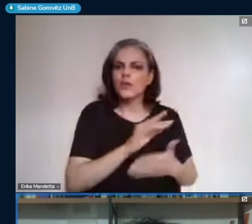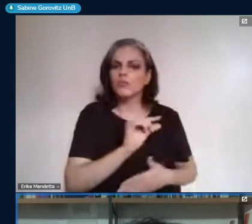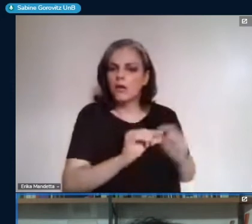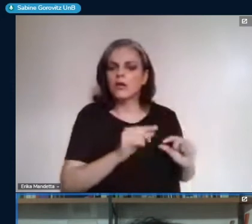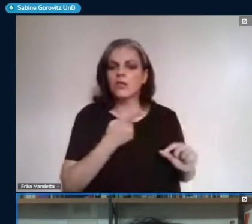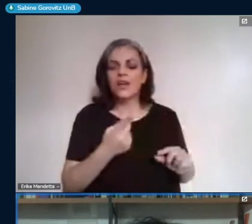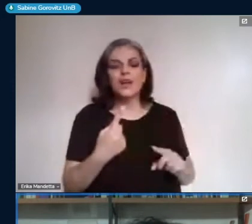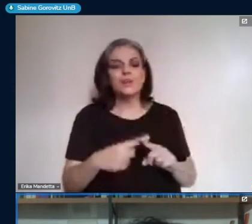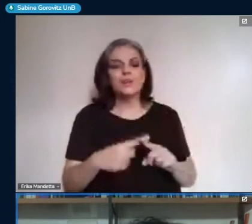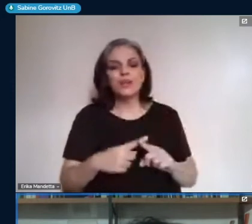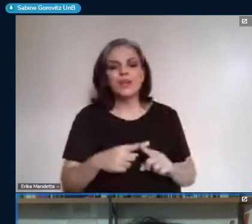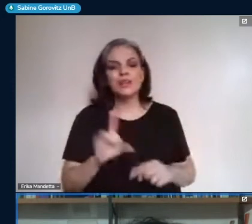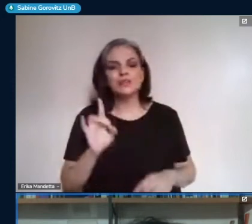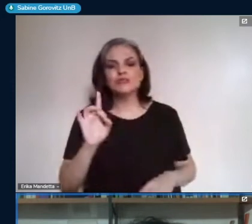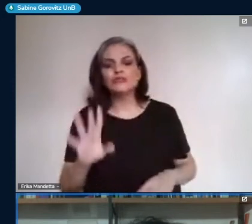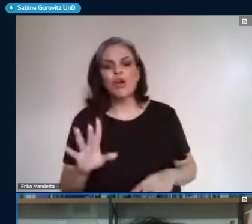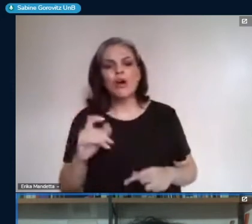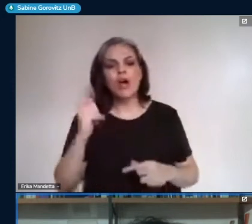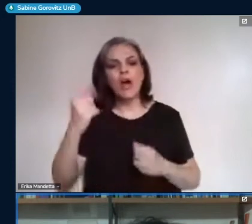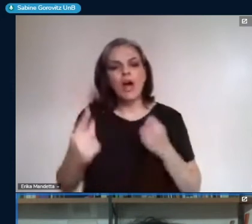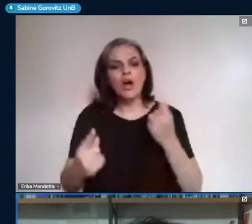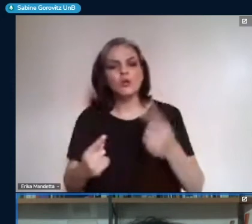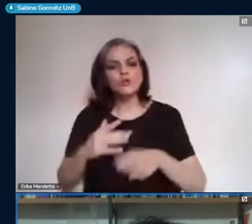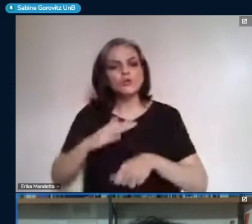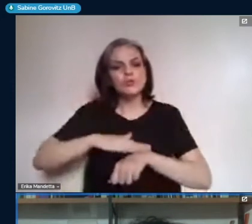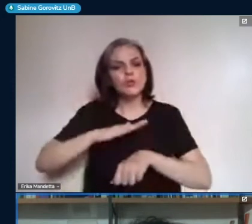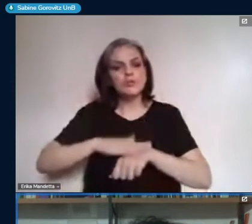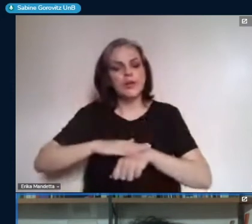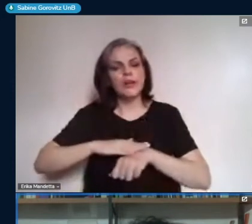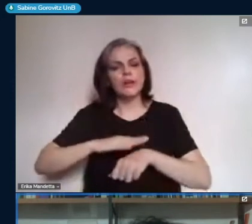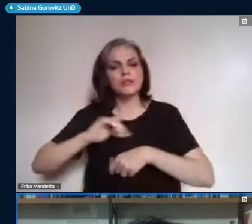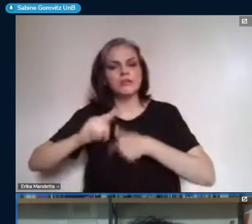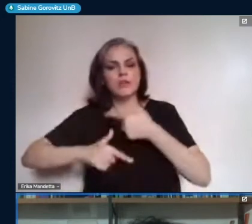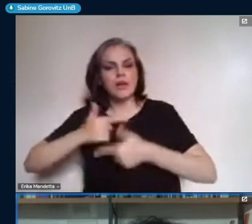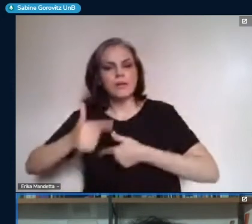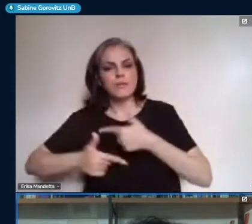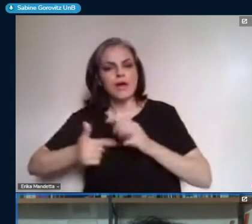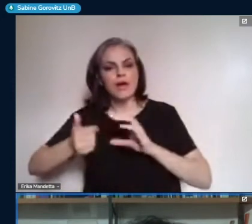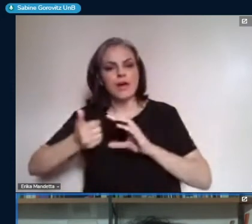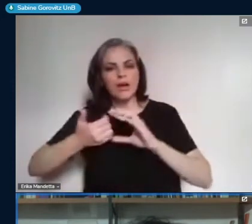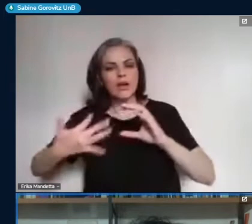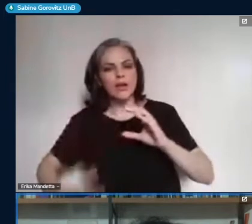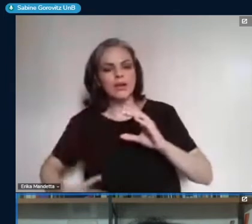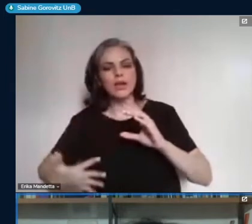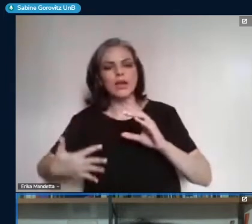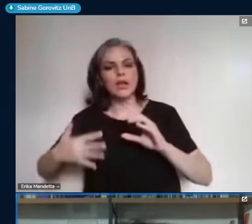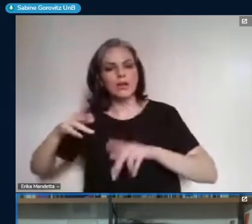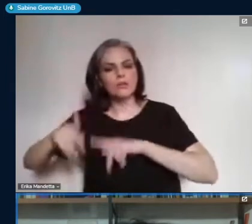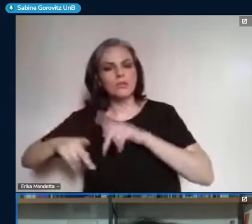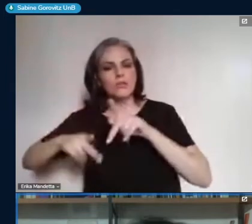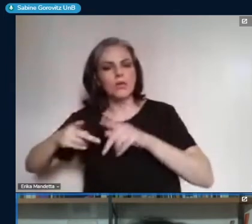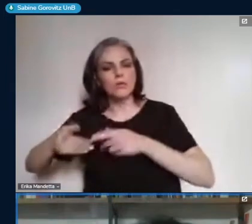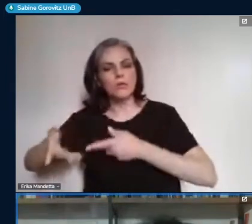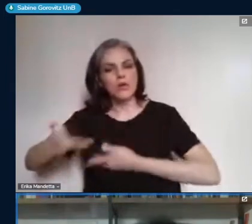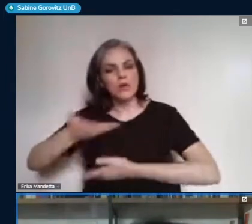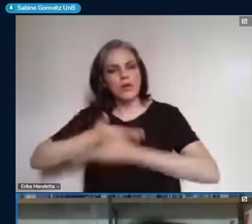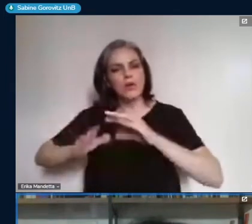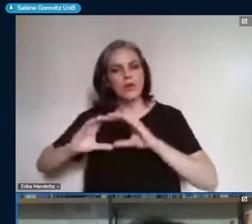fato dele exercer em alguns momentos tarefas que têm uma característica de comunitária, teologia,